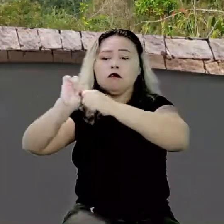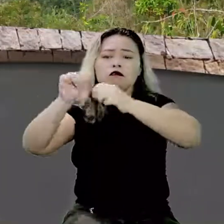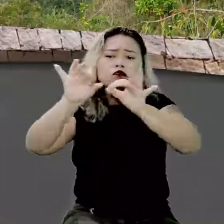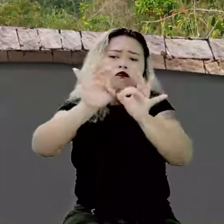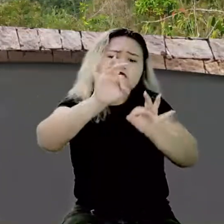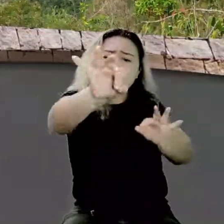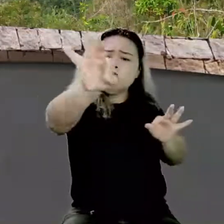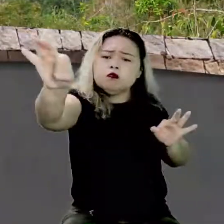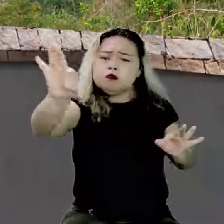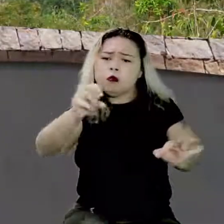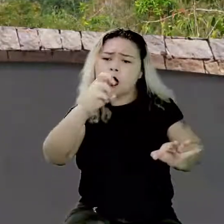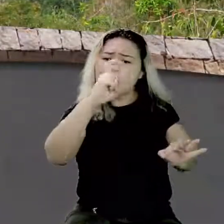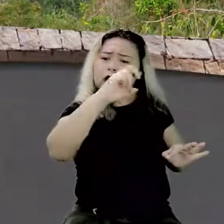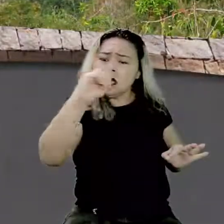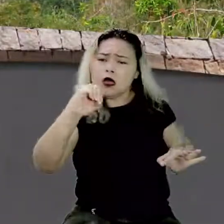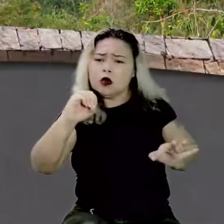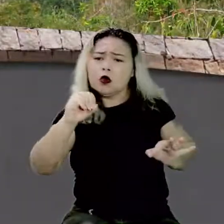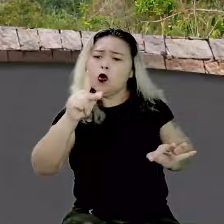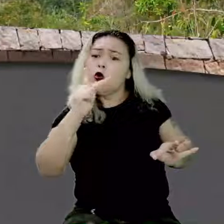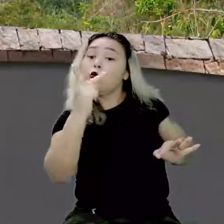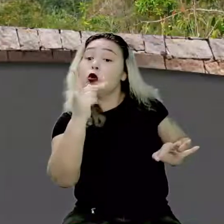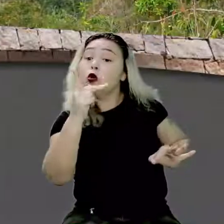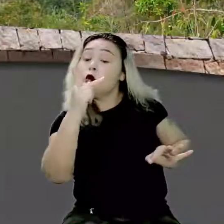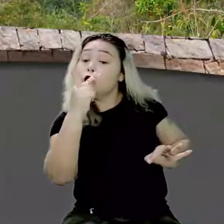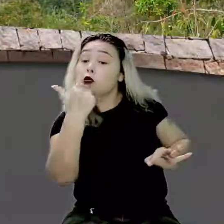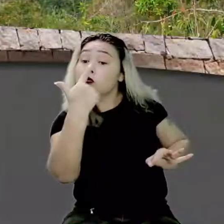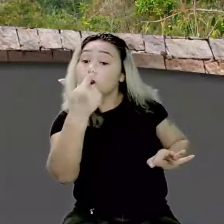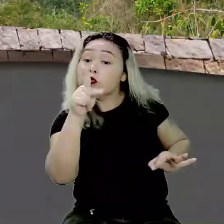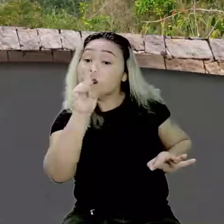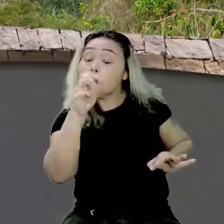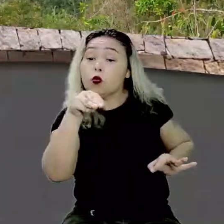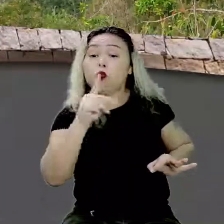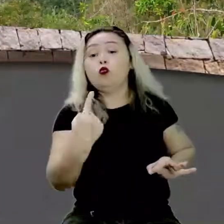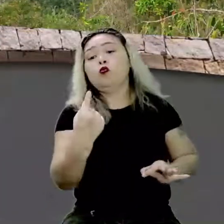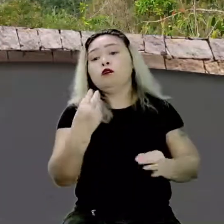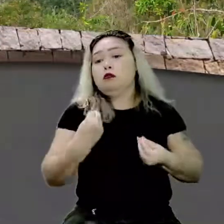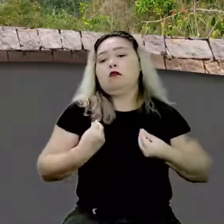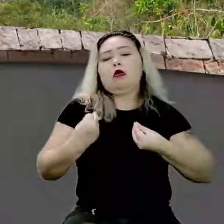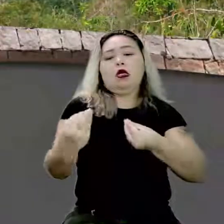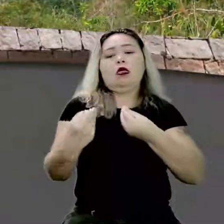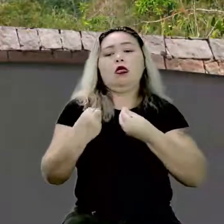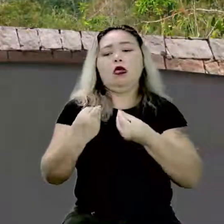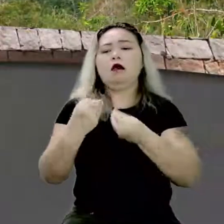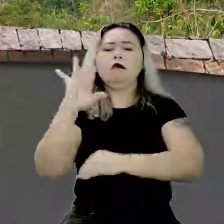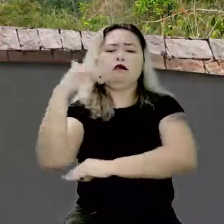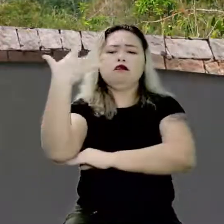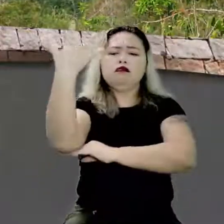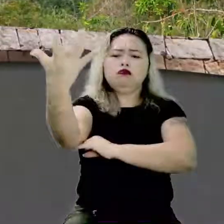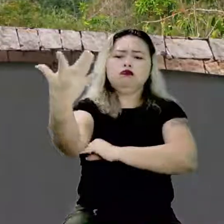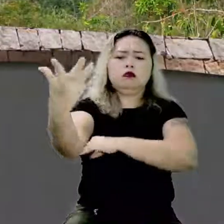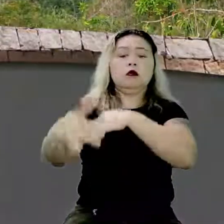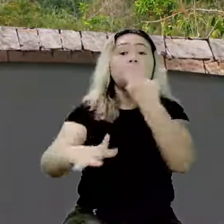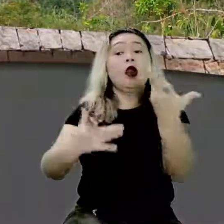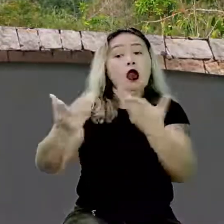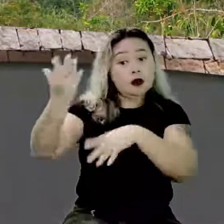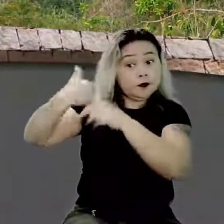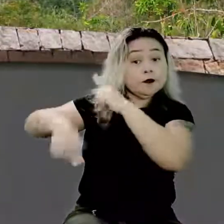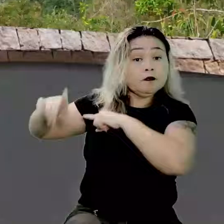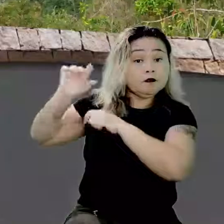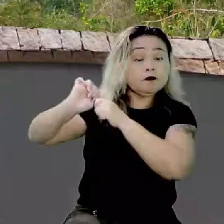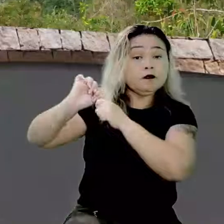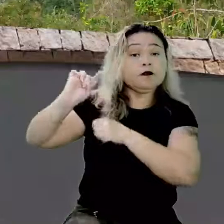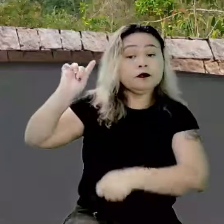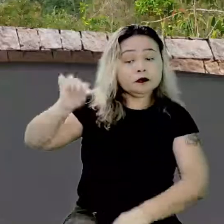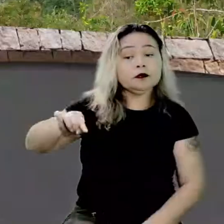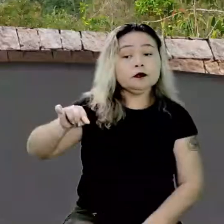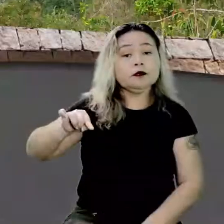menos 500 metros por 2 quilômetros. Cada colono recebendo um e indo direto desmatar. E na época,